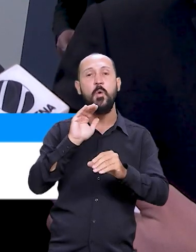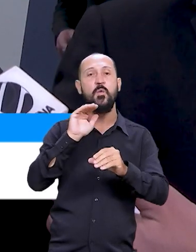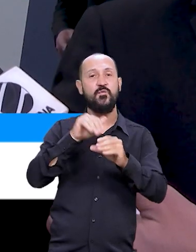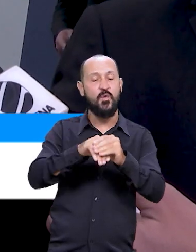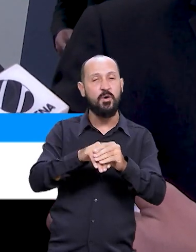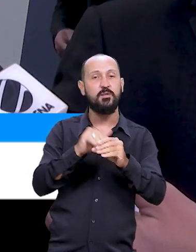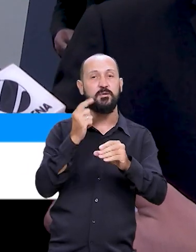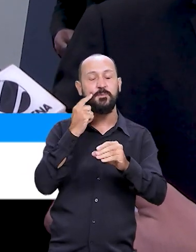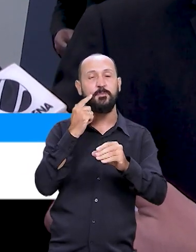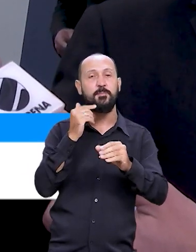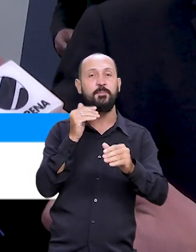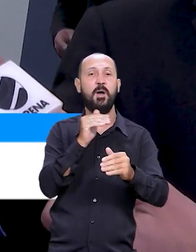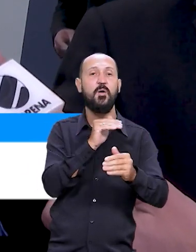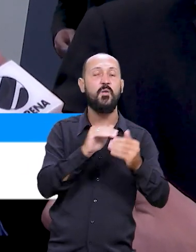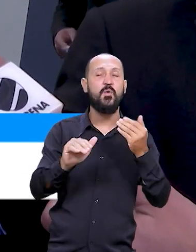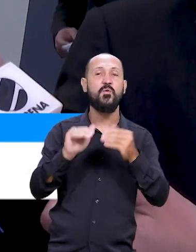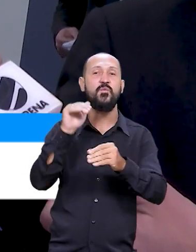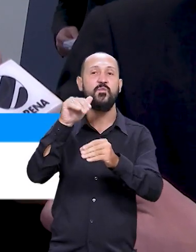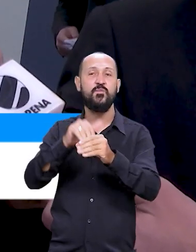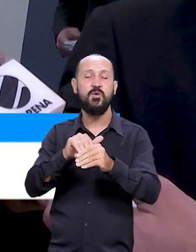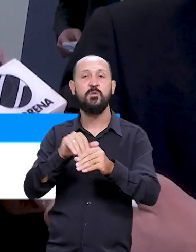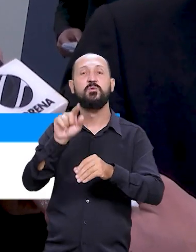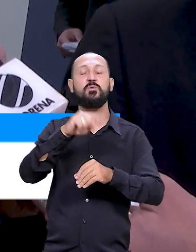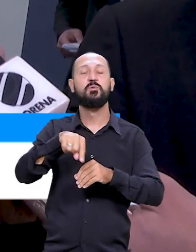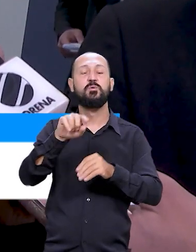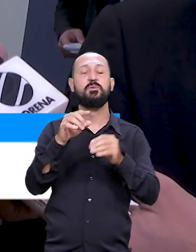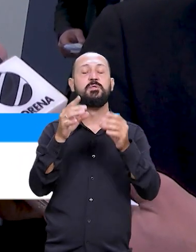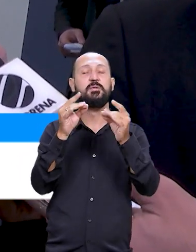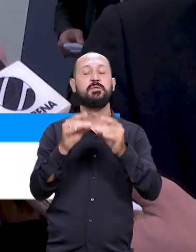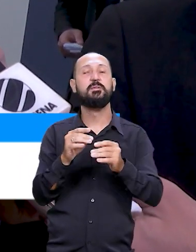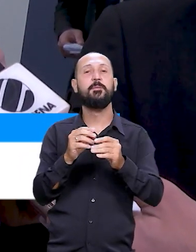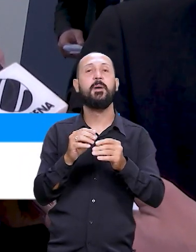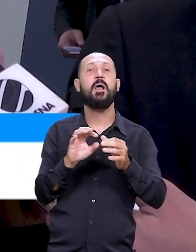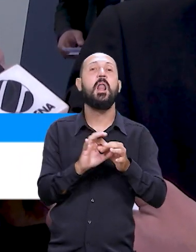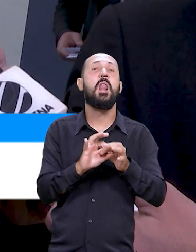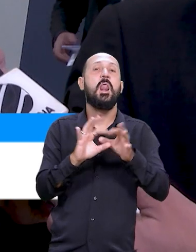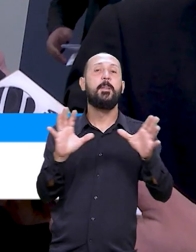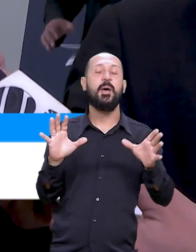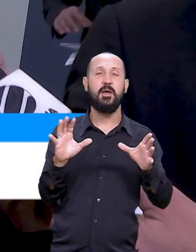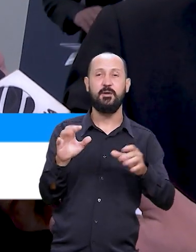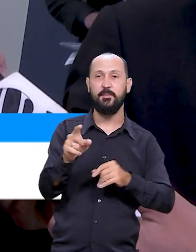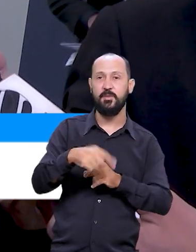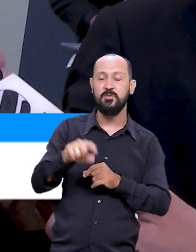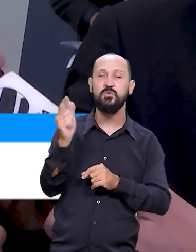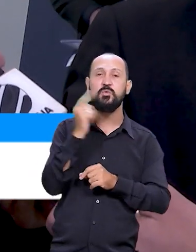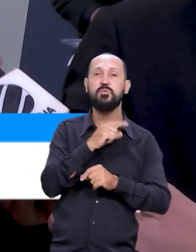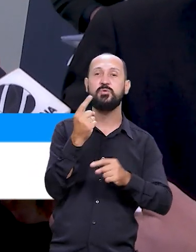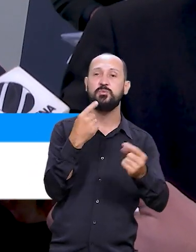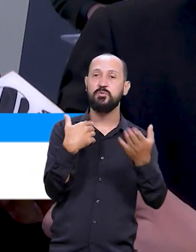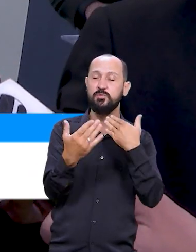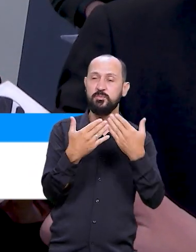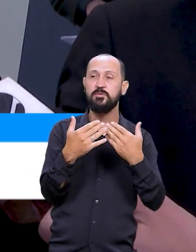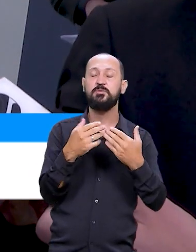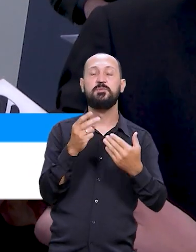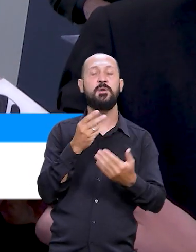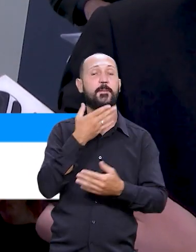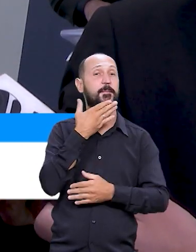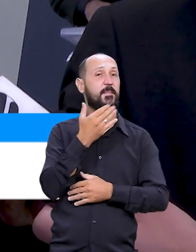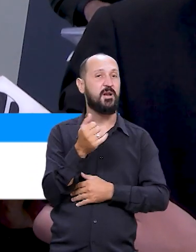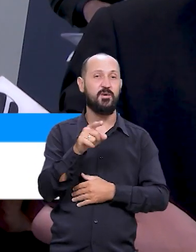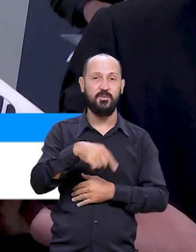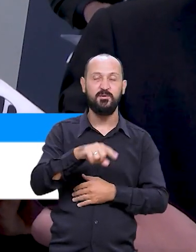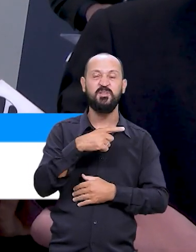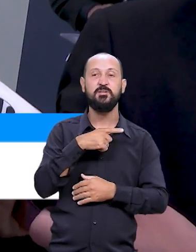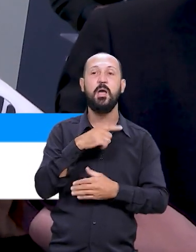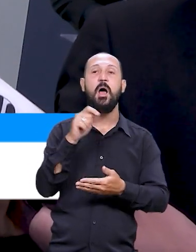eu votei pela rejeição ao voto no tocante às emendas para permitir que a gente possa discutir